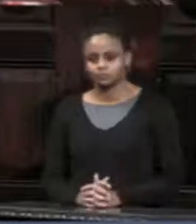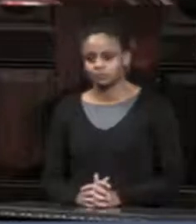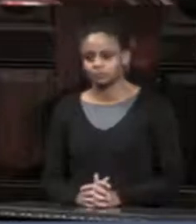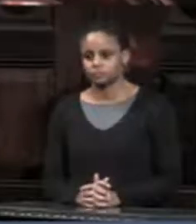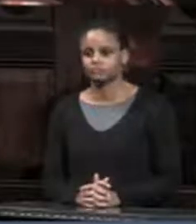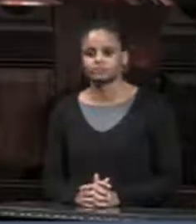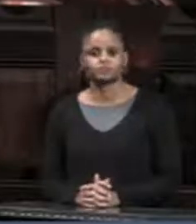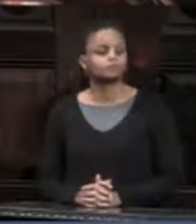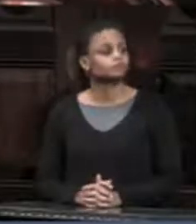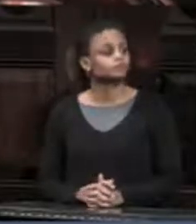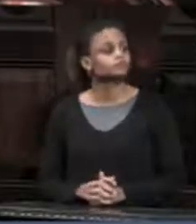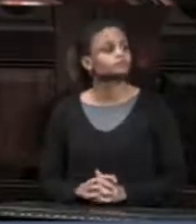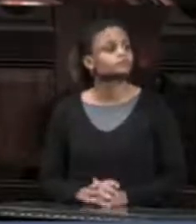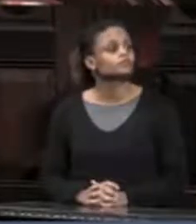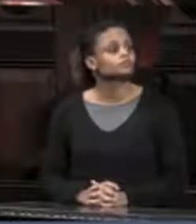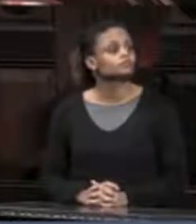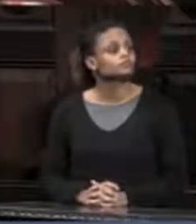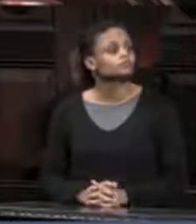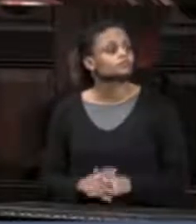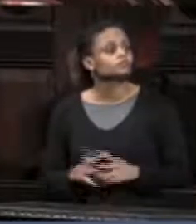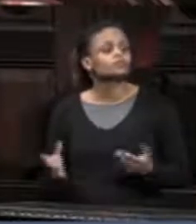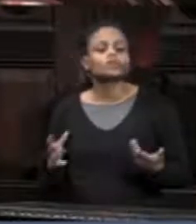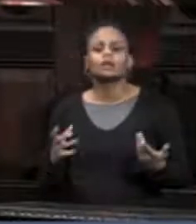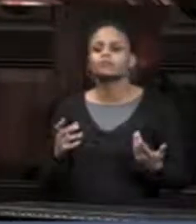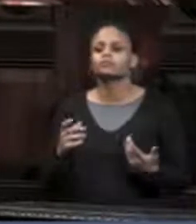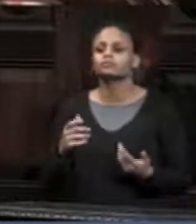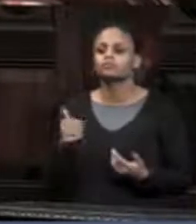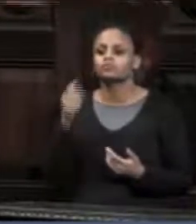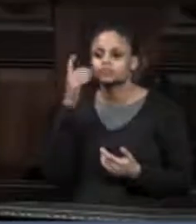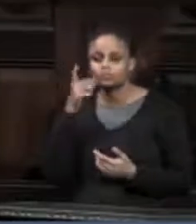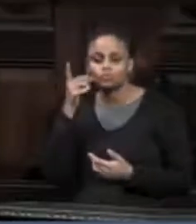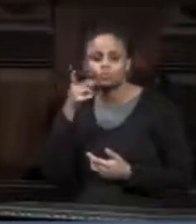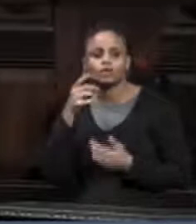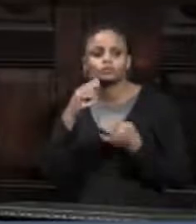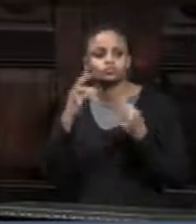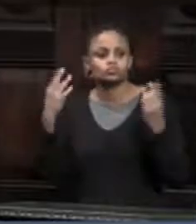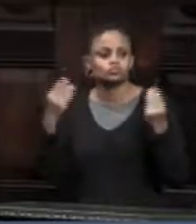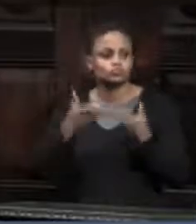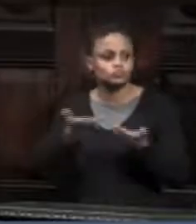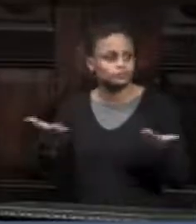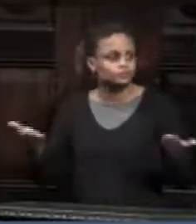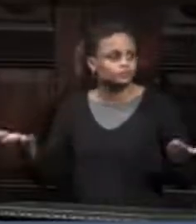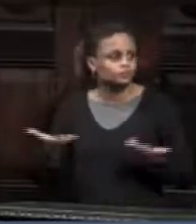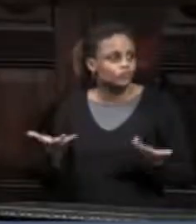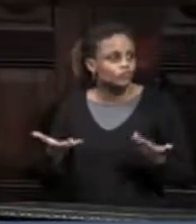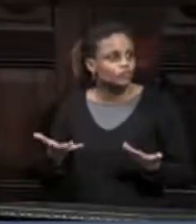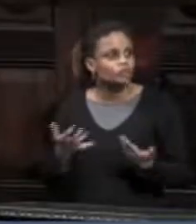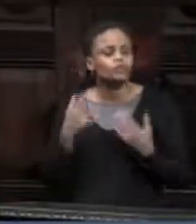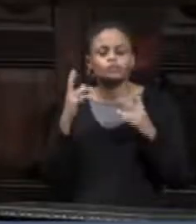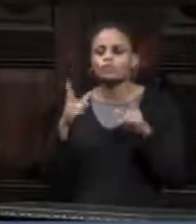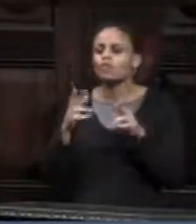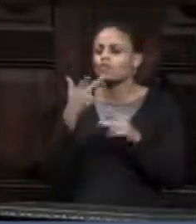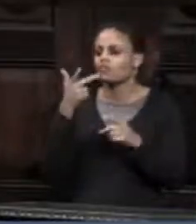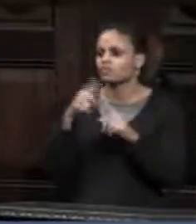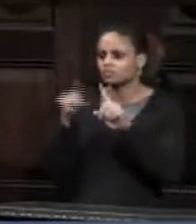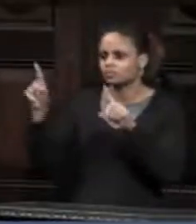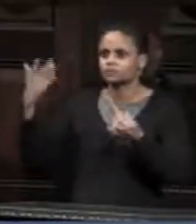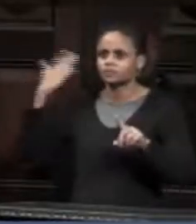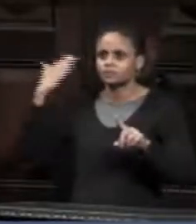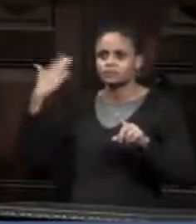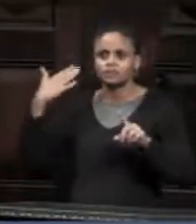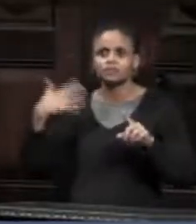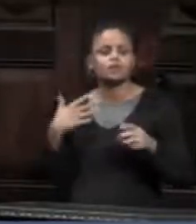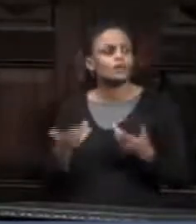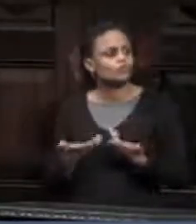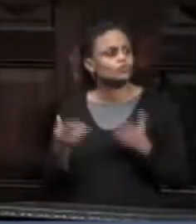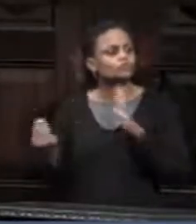Senhor presidente, deputado Jânio Mendes, senhoras e senhores deputados. Conforme eu falei na semana passada, estou